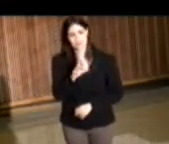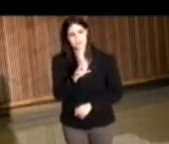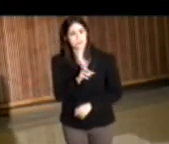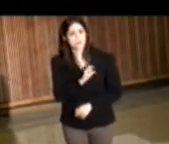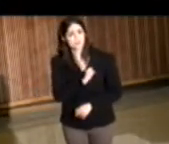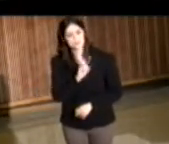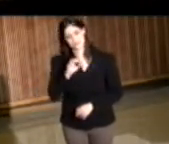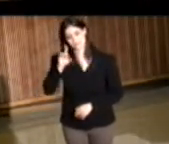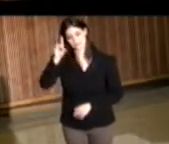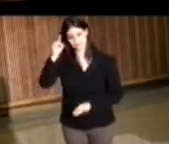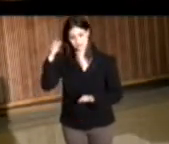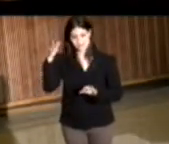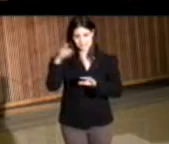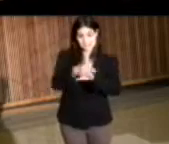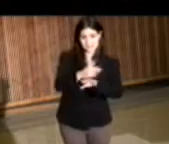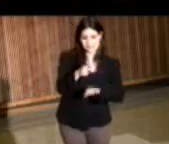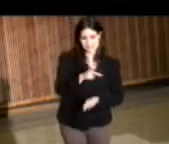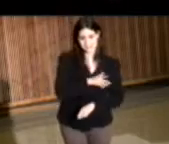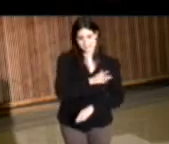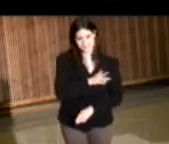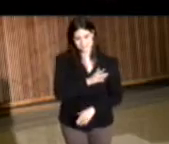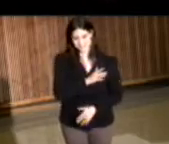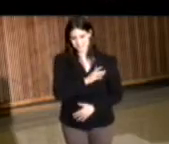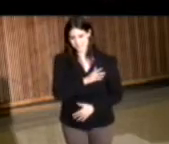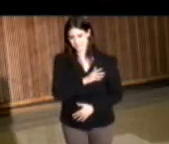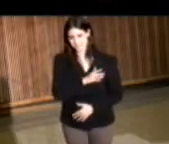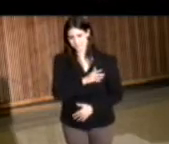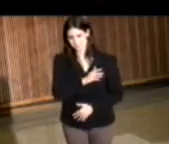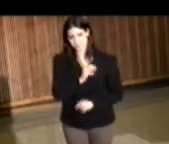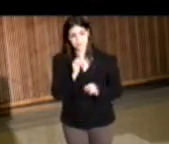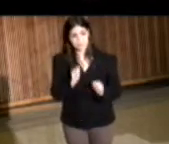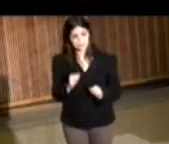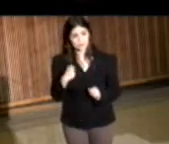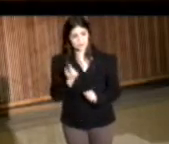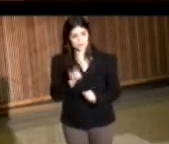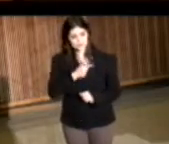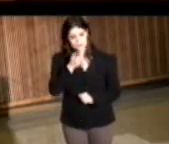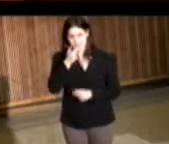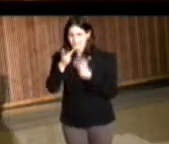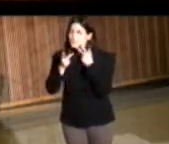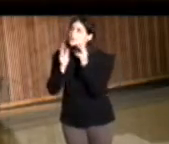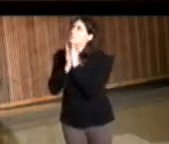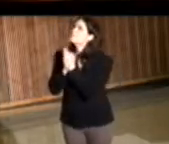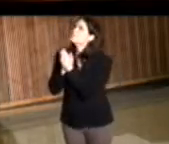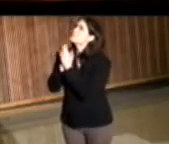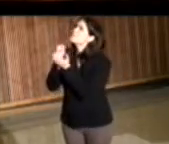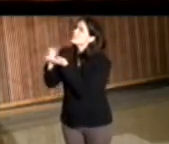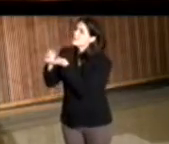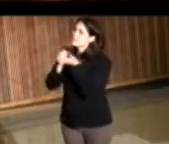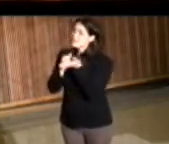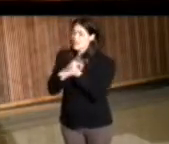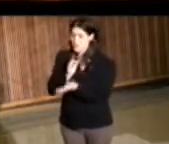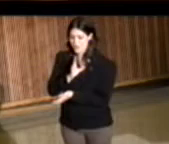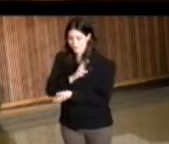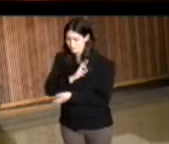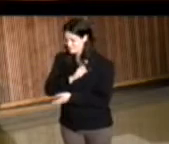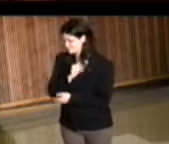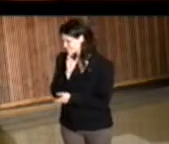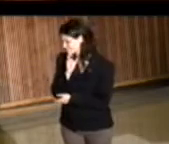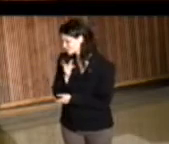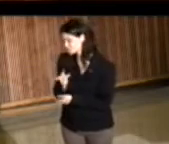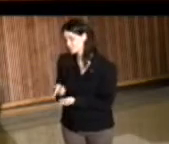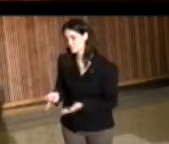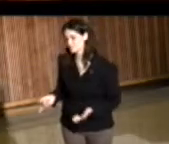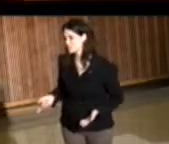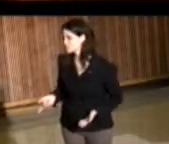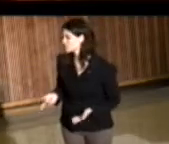vir entrar aí dentro. E a gente vai dizer: Senhor, me ajuda a amar, porque eu não consigo desse jeito. Vem com a